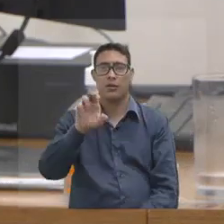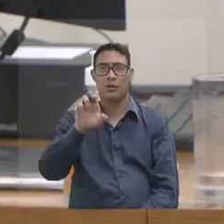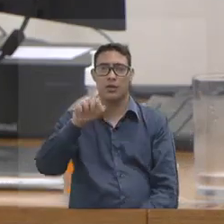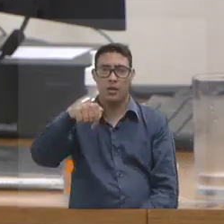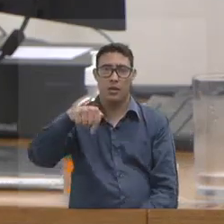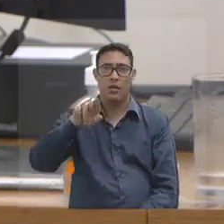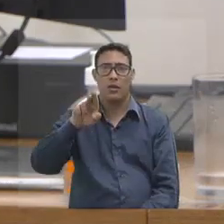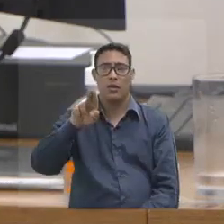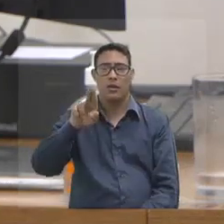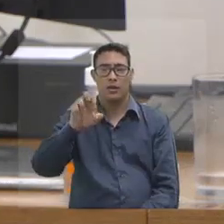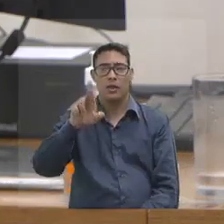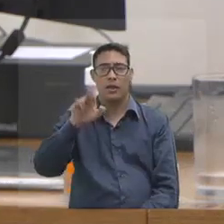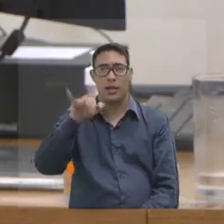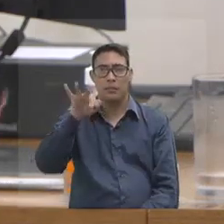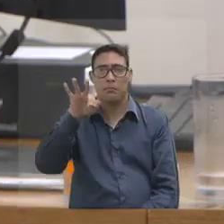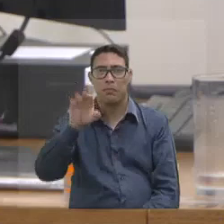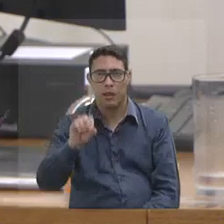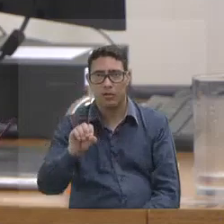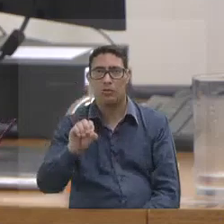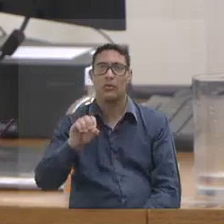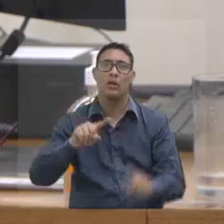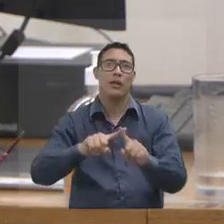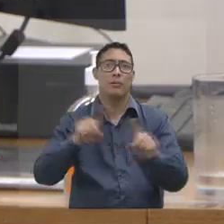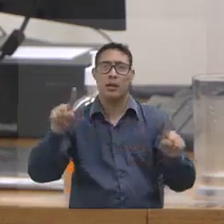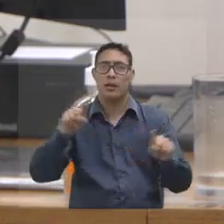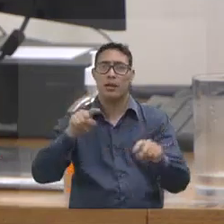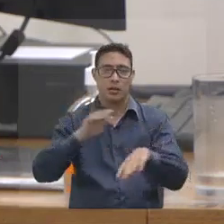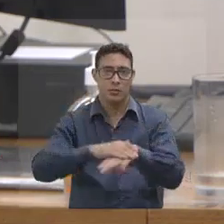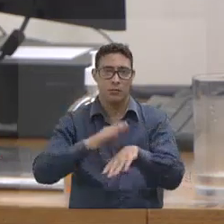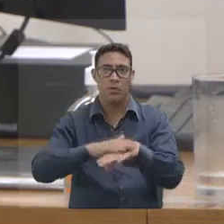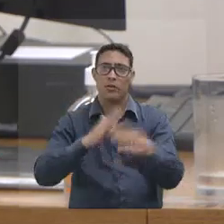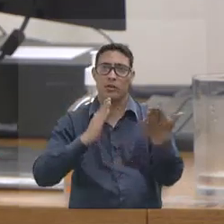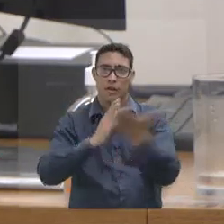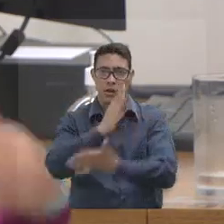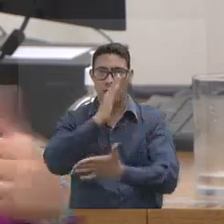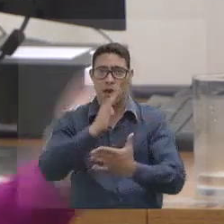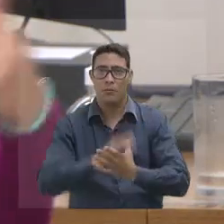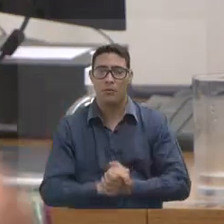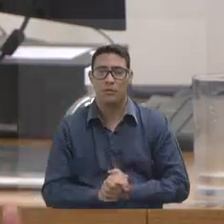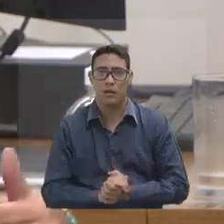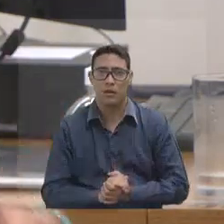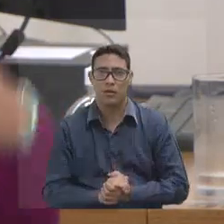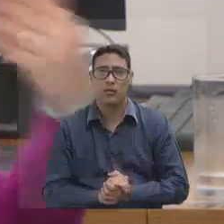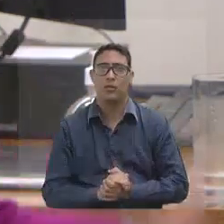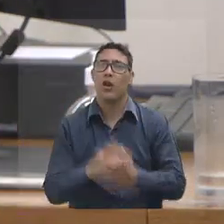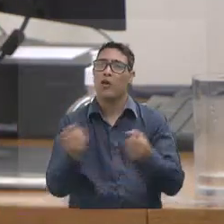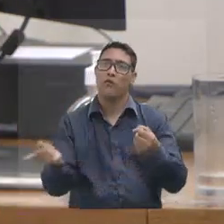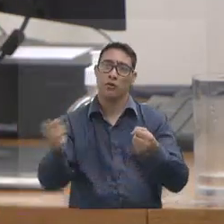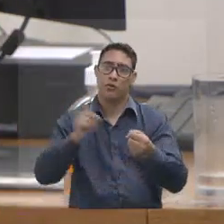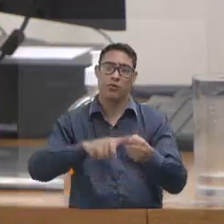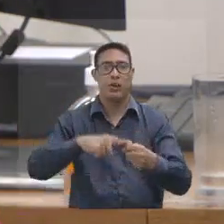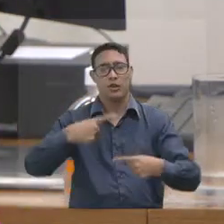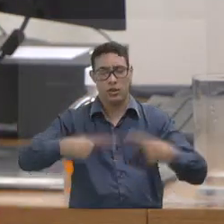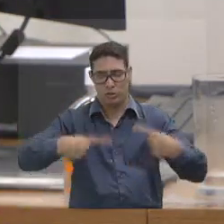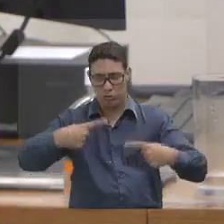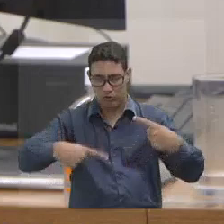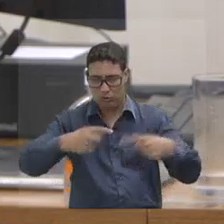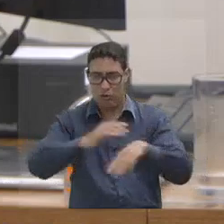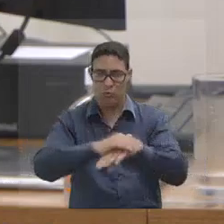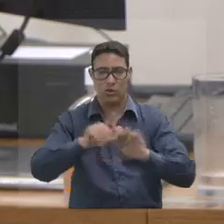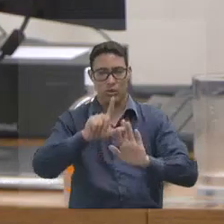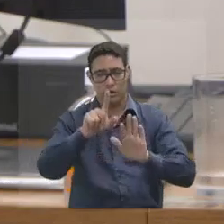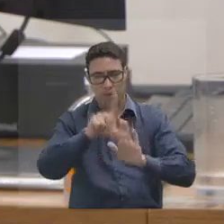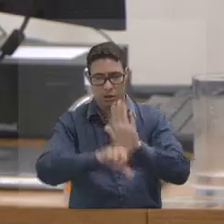a gentileza de vossa excelência para que possa ser aprovado porque eu voltei com a discussão porque o meu requerimento da